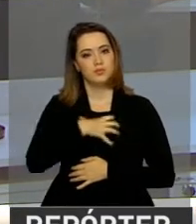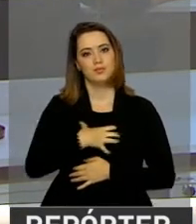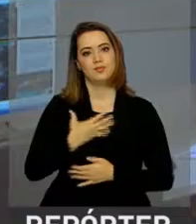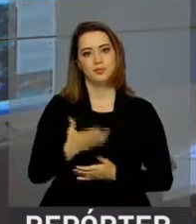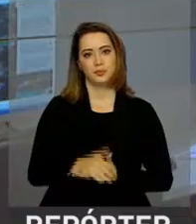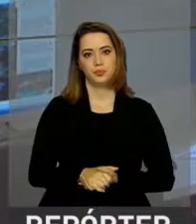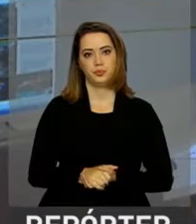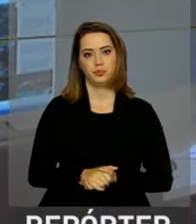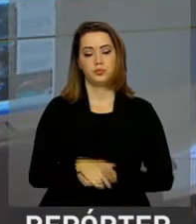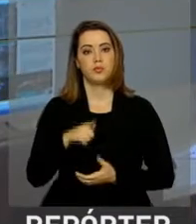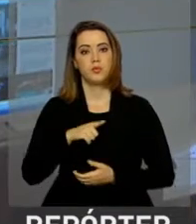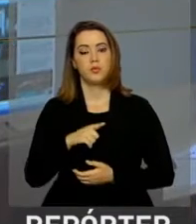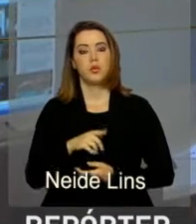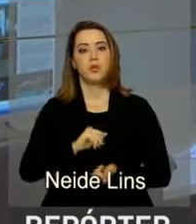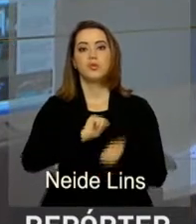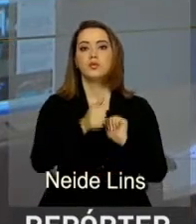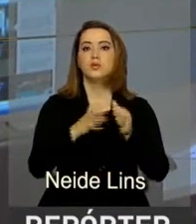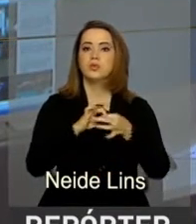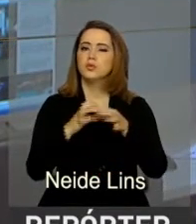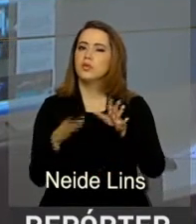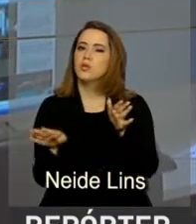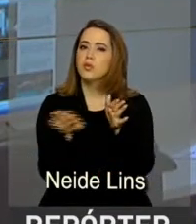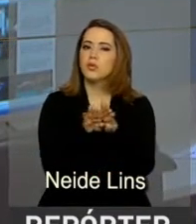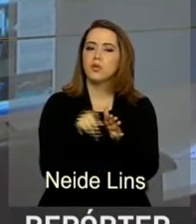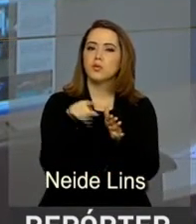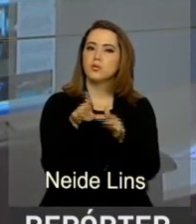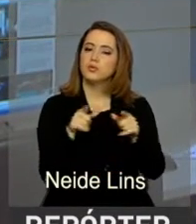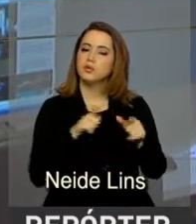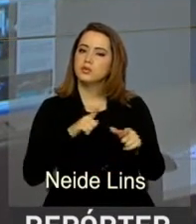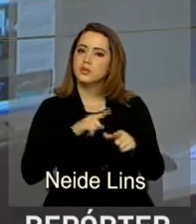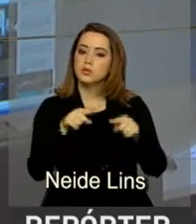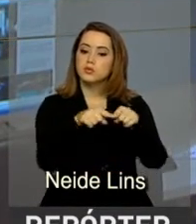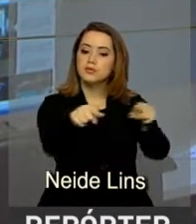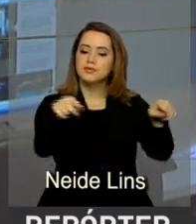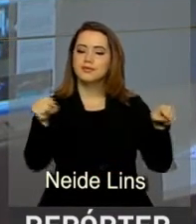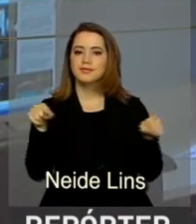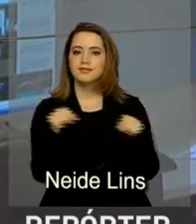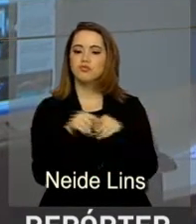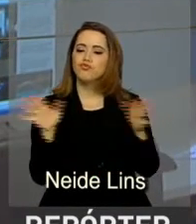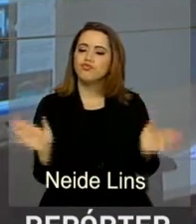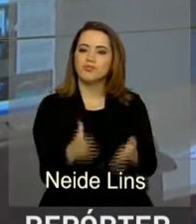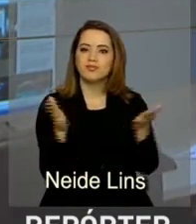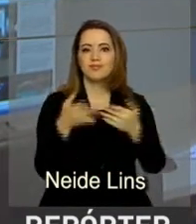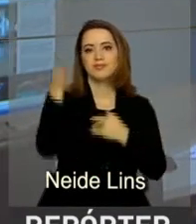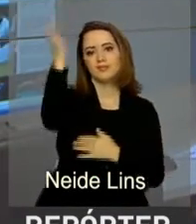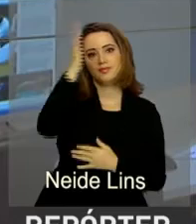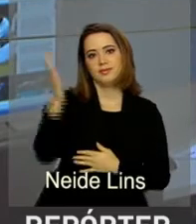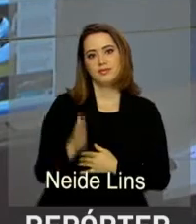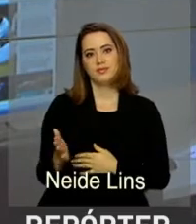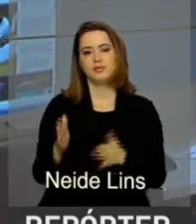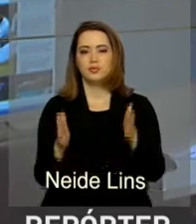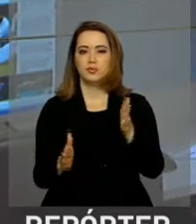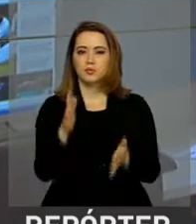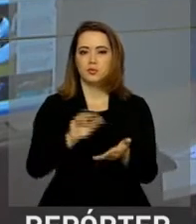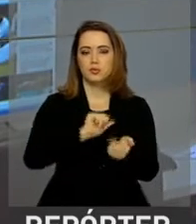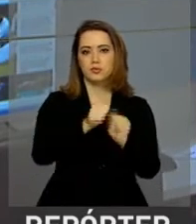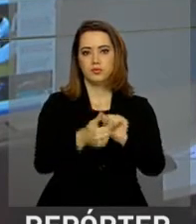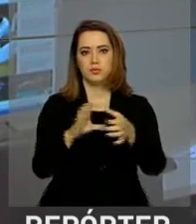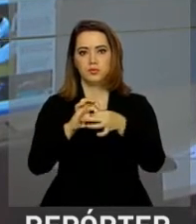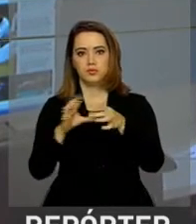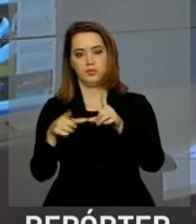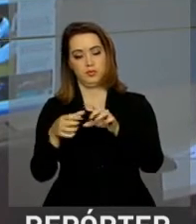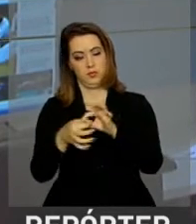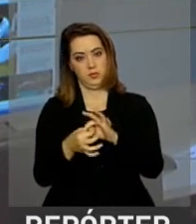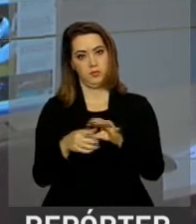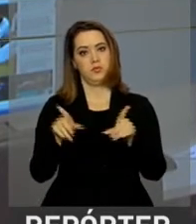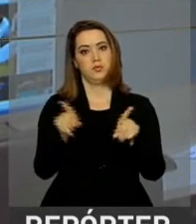agosto. Olimpíadas chegando e um espaço de promoção do Brasil durante os Jogos Olímpicos e Paralímpicos vai ser